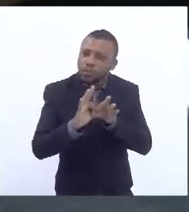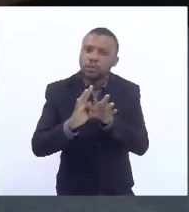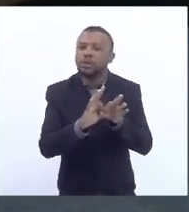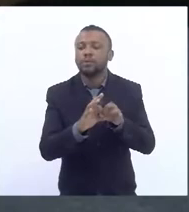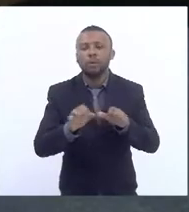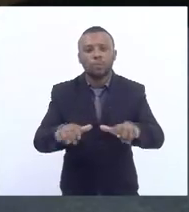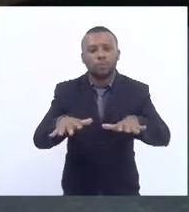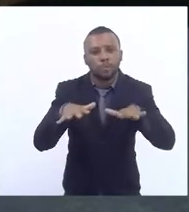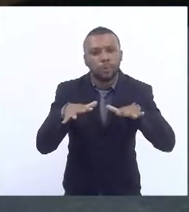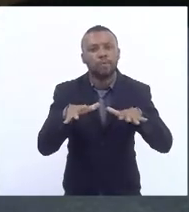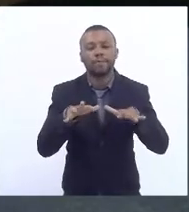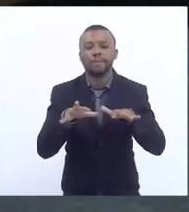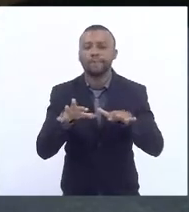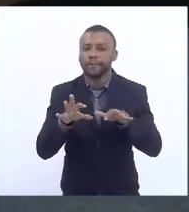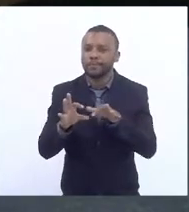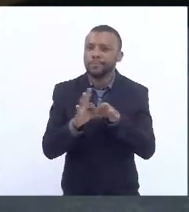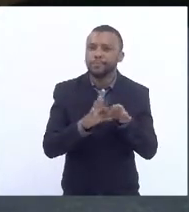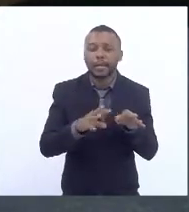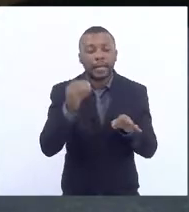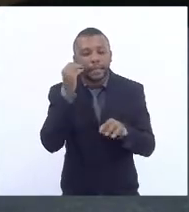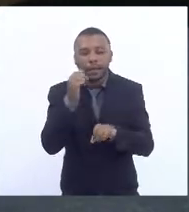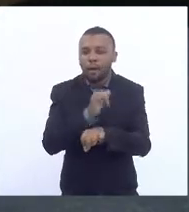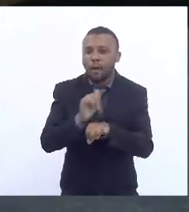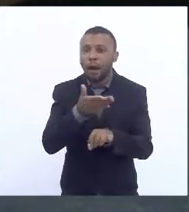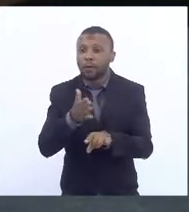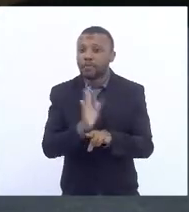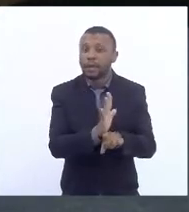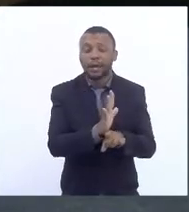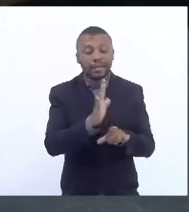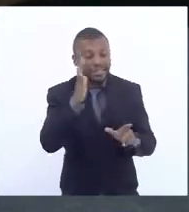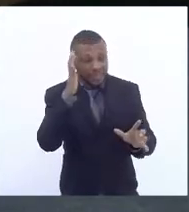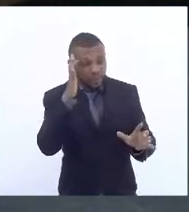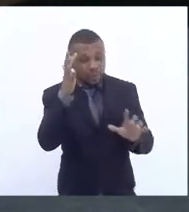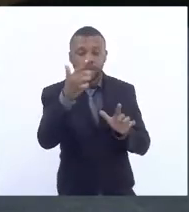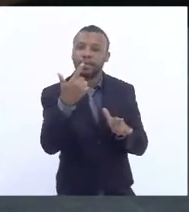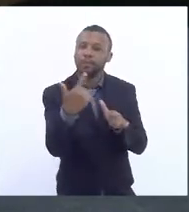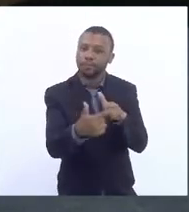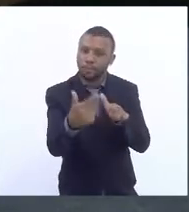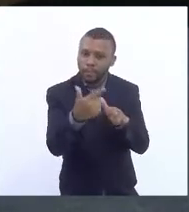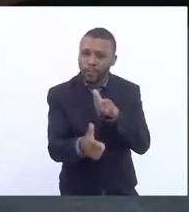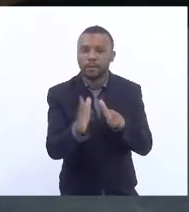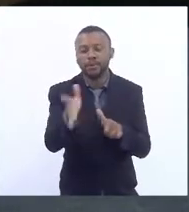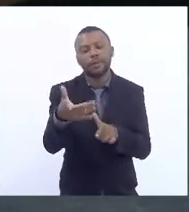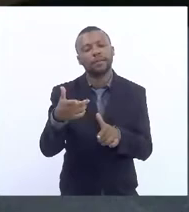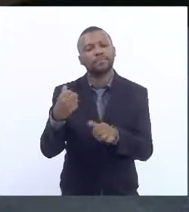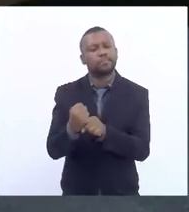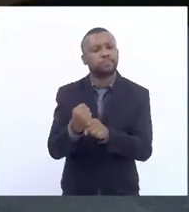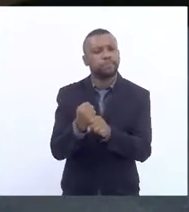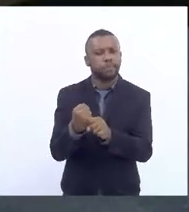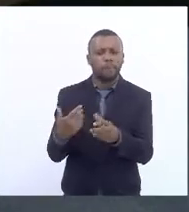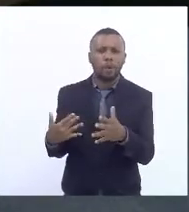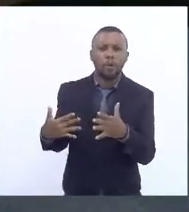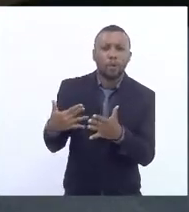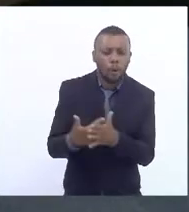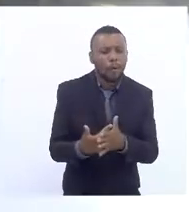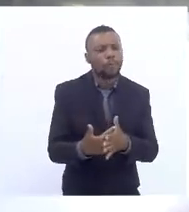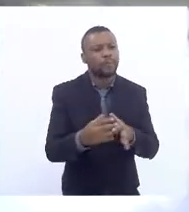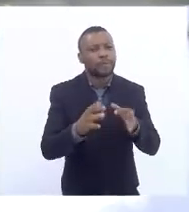tentar ajudar e encontrar uma solução para essa situação que está se arrastando há tanto tempo. Muita força aos animadores culturais.